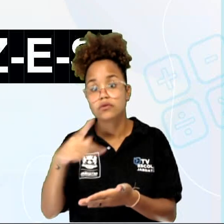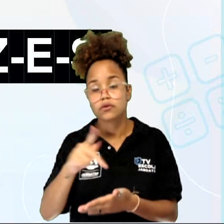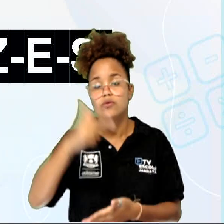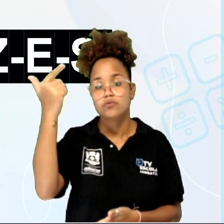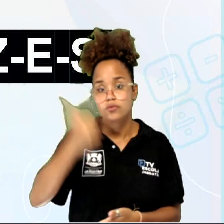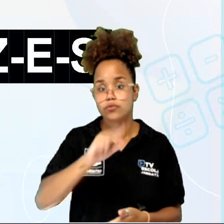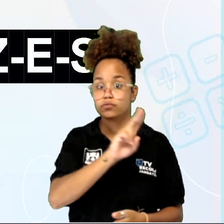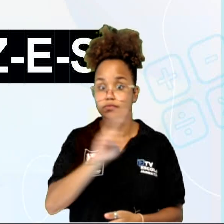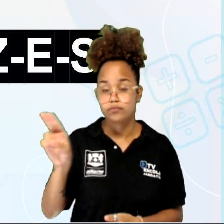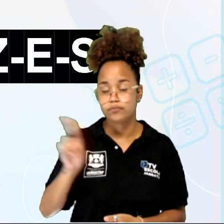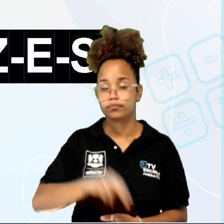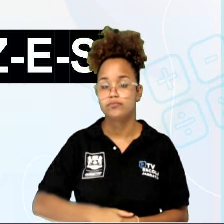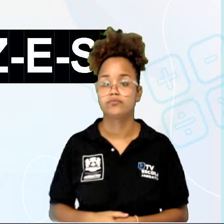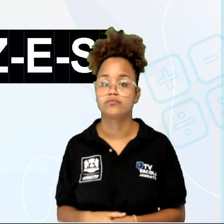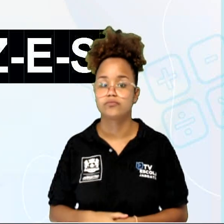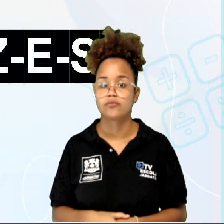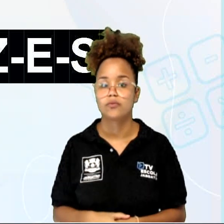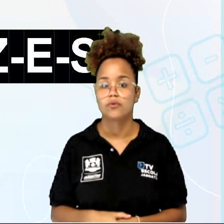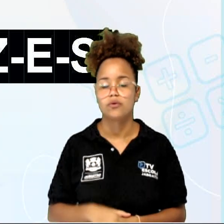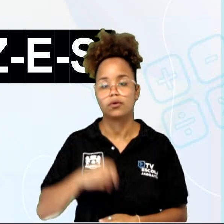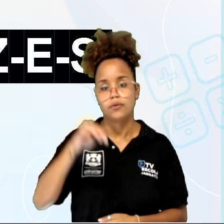ao sobrenome. It's